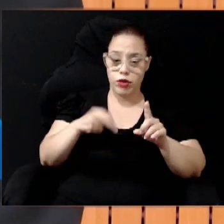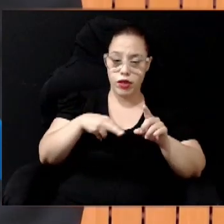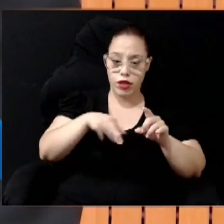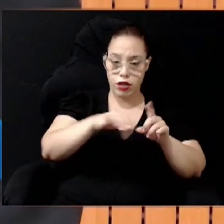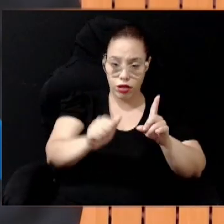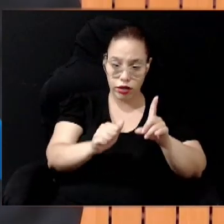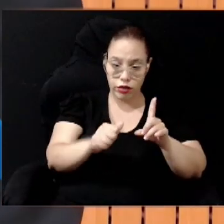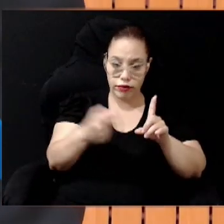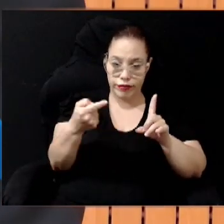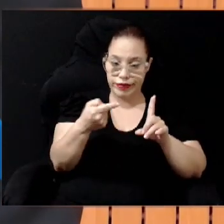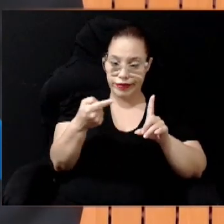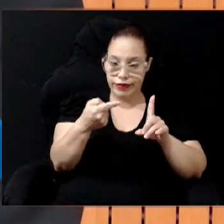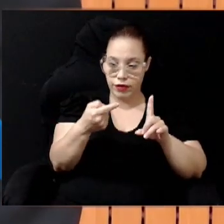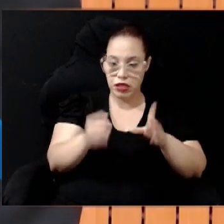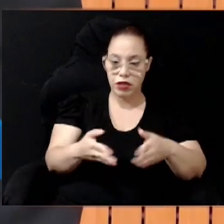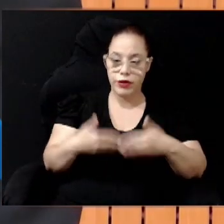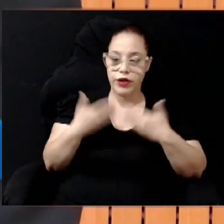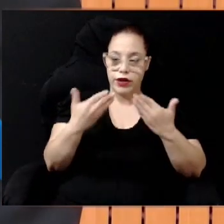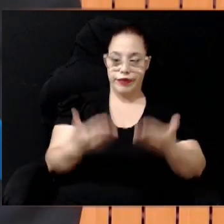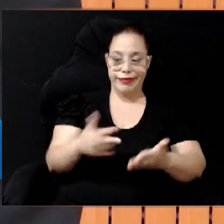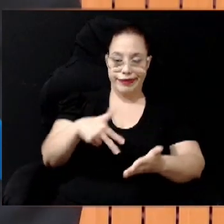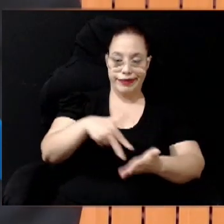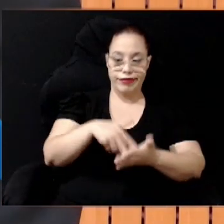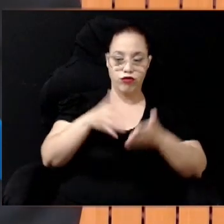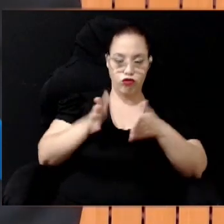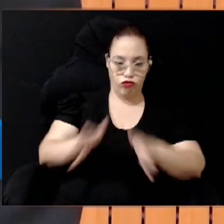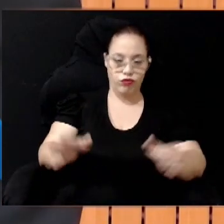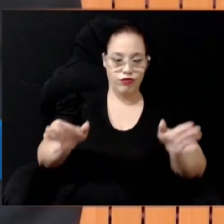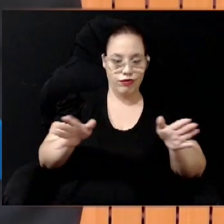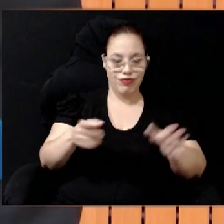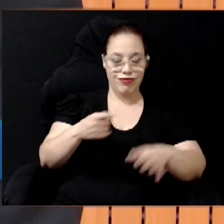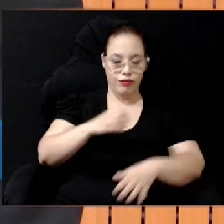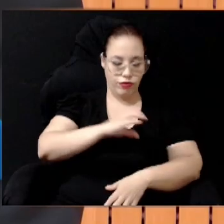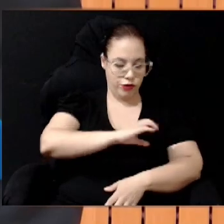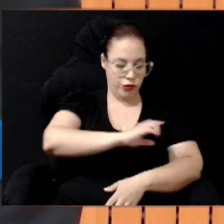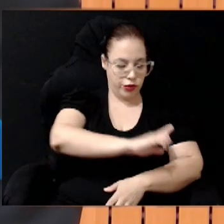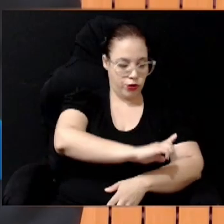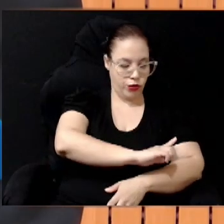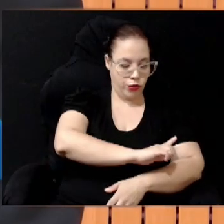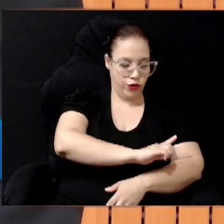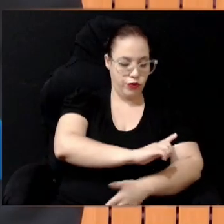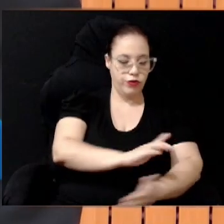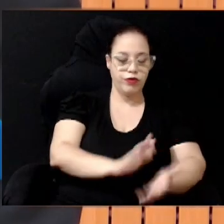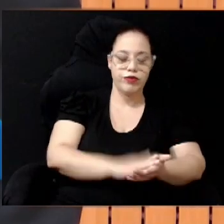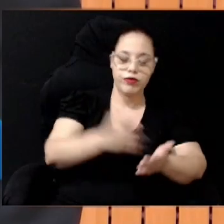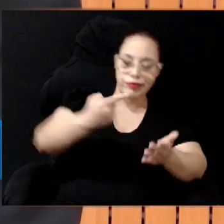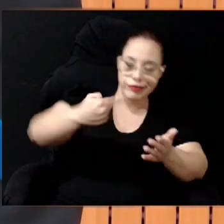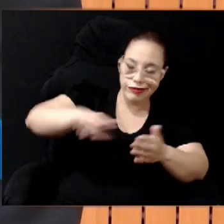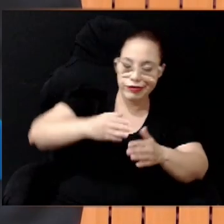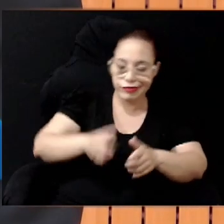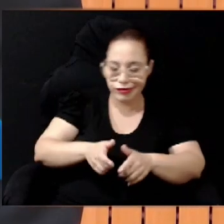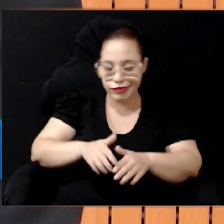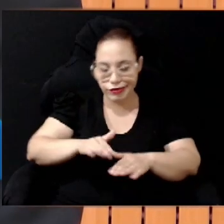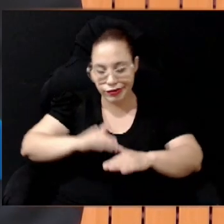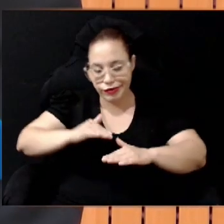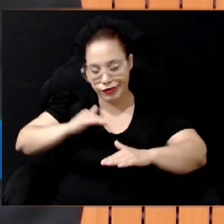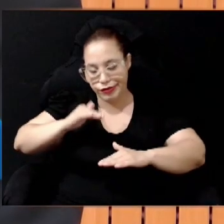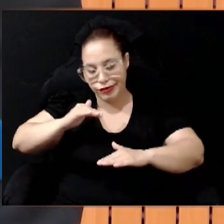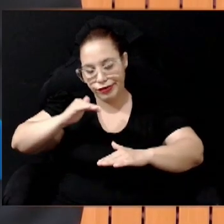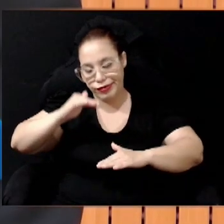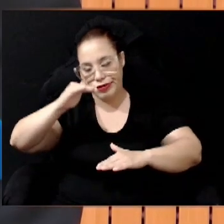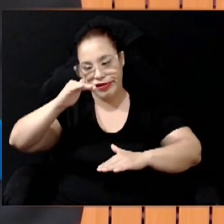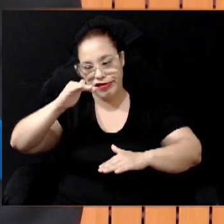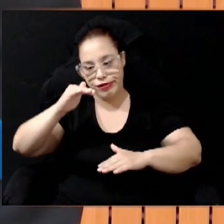é a disposição de vocês que nasceram na região do Campo Grande e ali cresceram, né, e estão